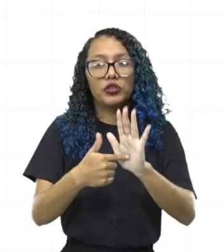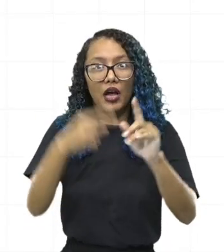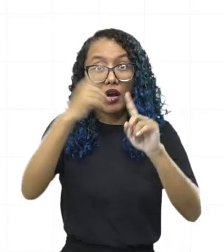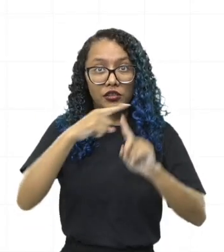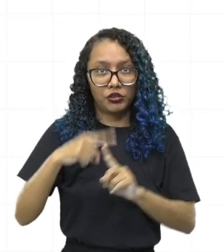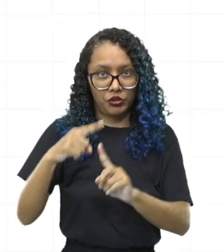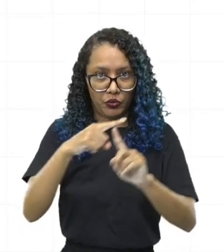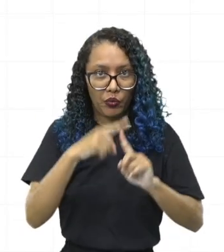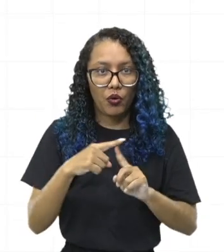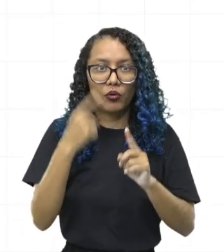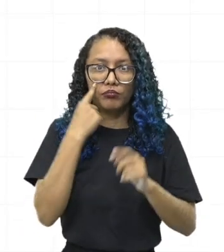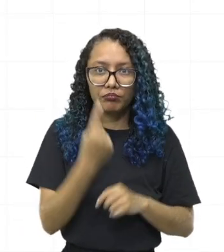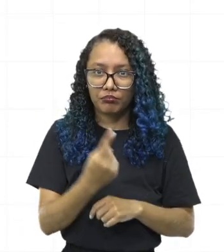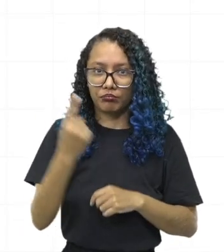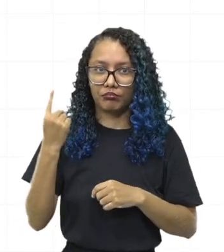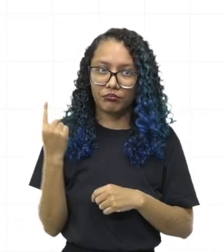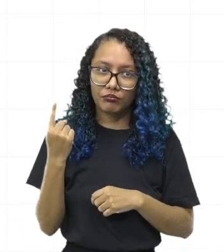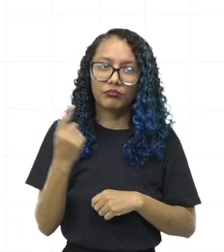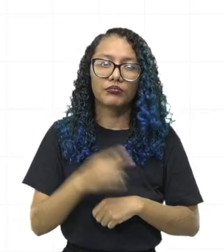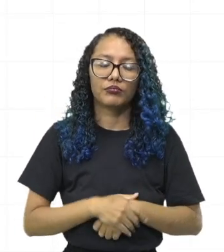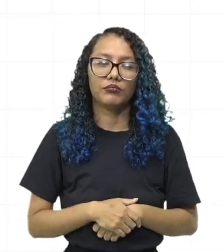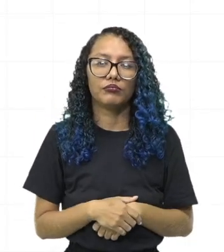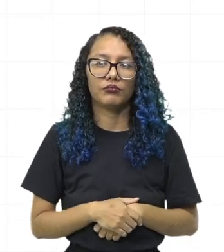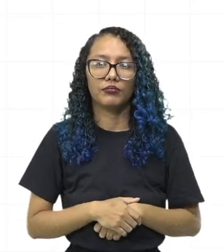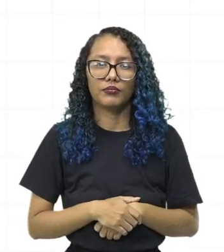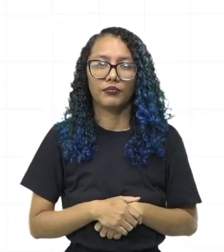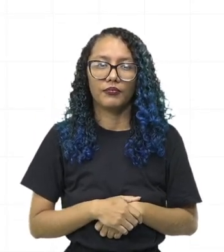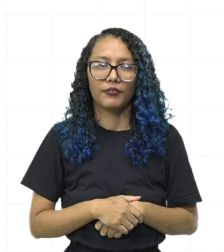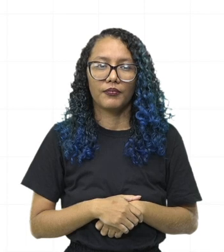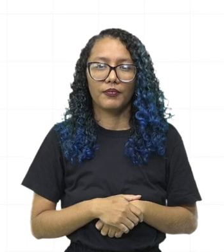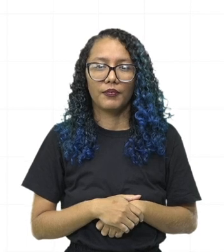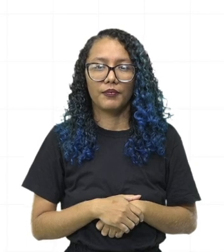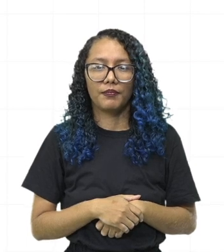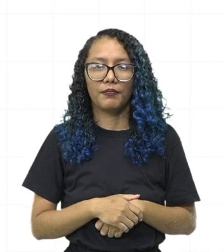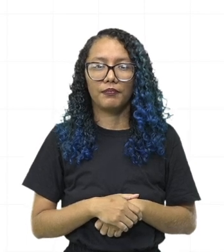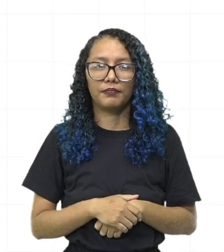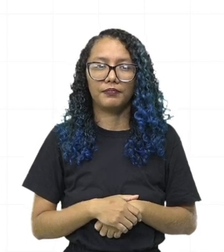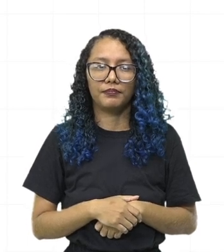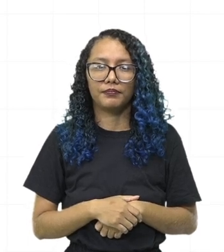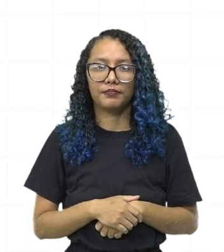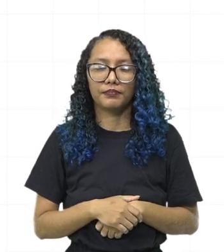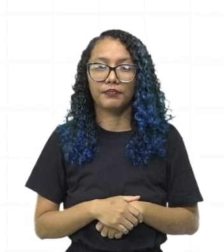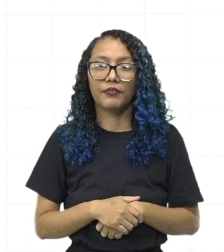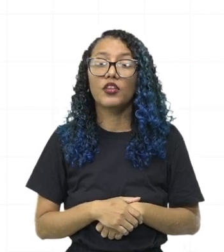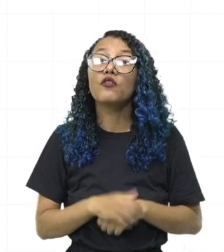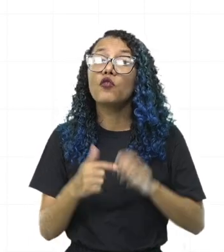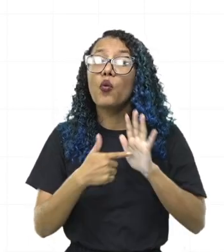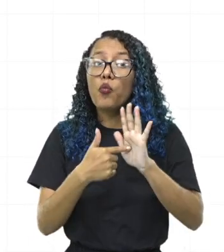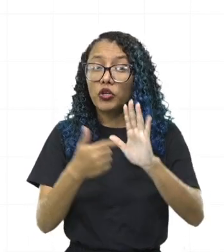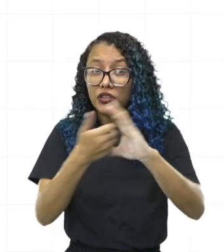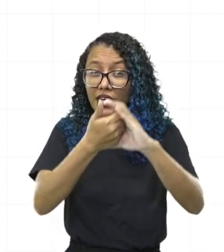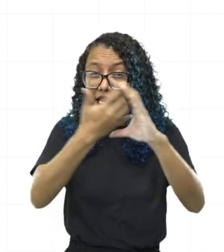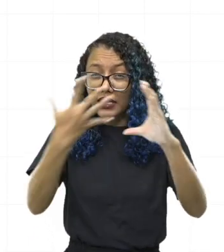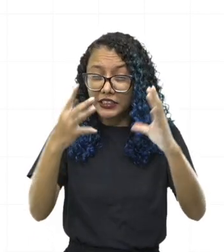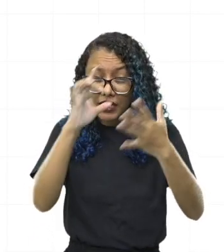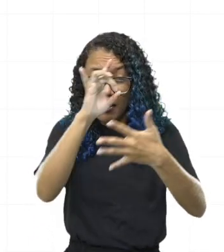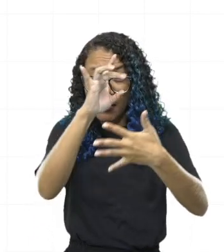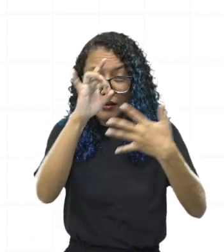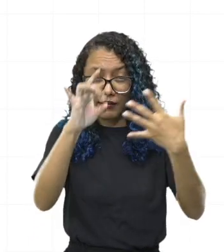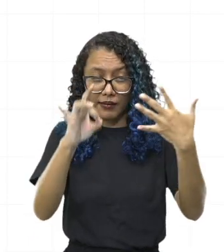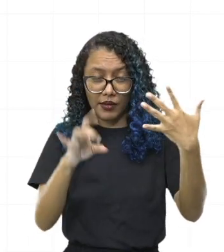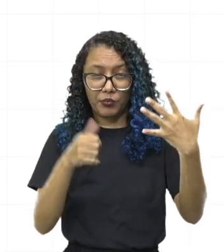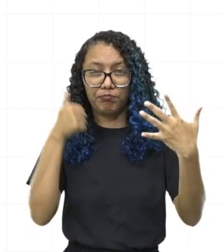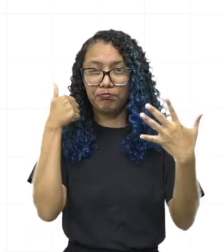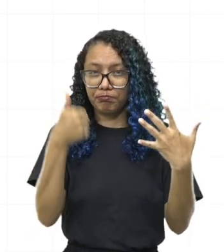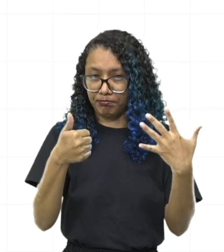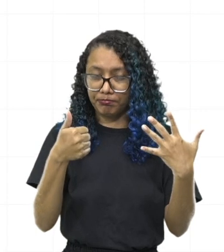as categorias de uso sustentável e a gente vai verificar as características de cada uma delas,